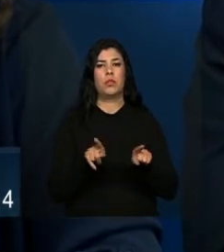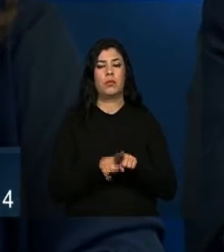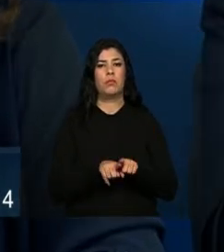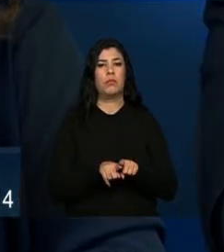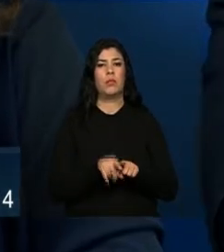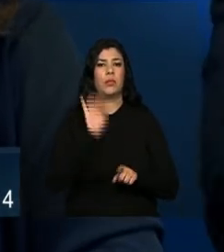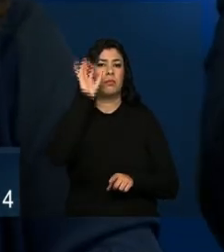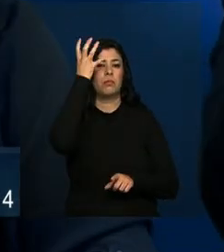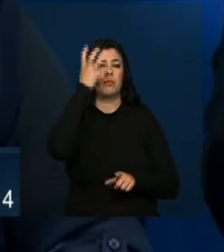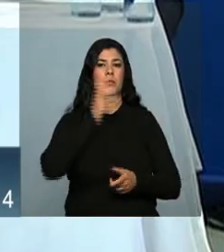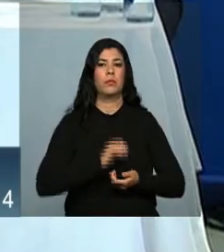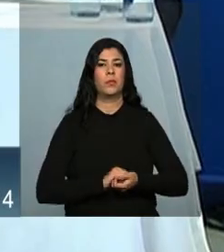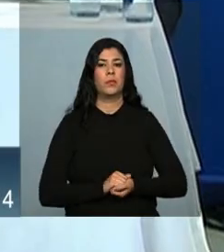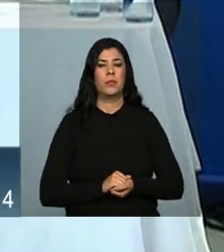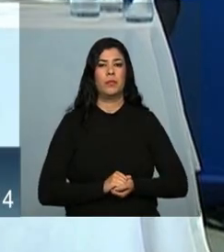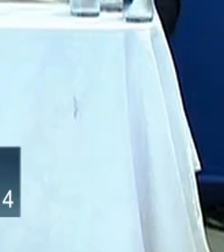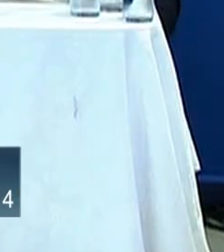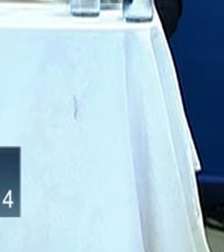resolver